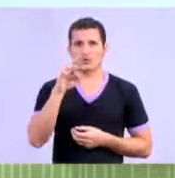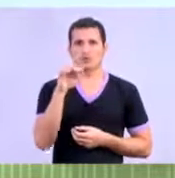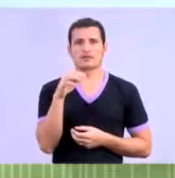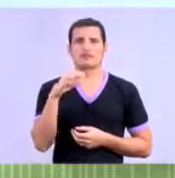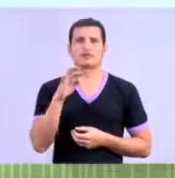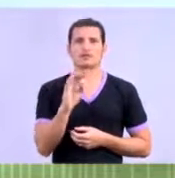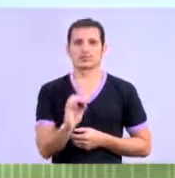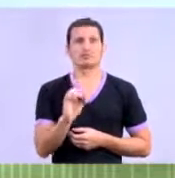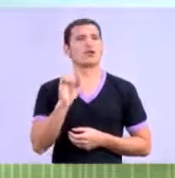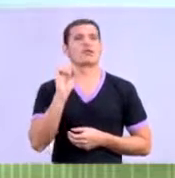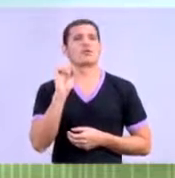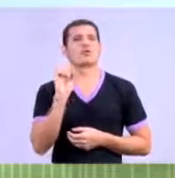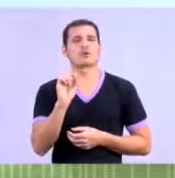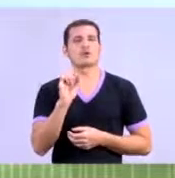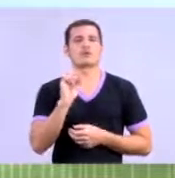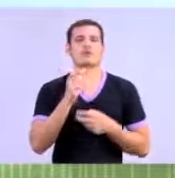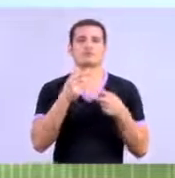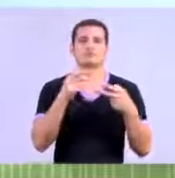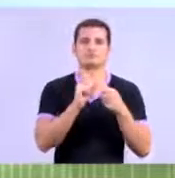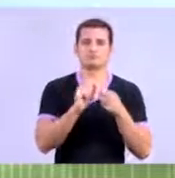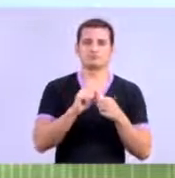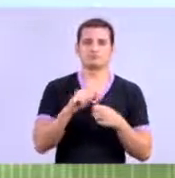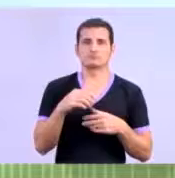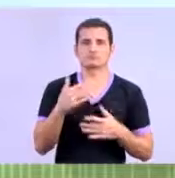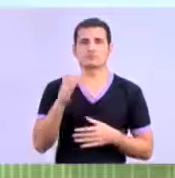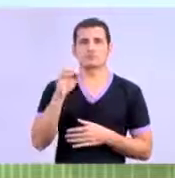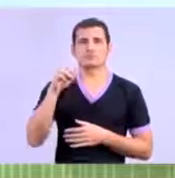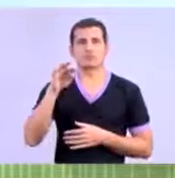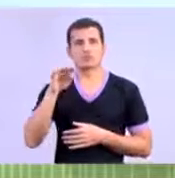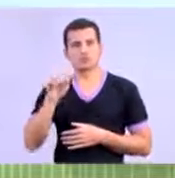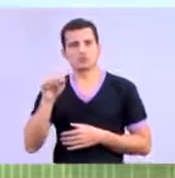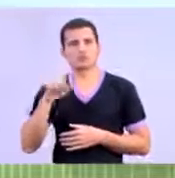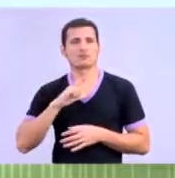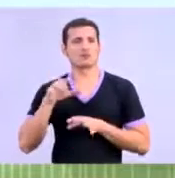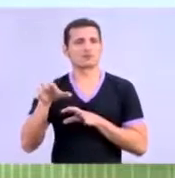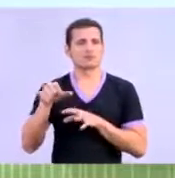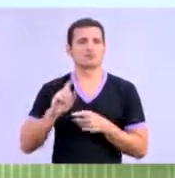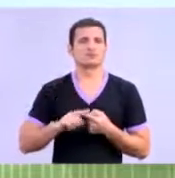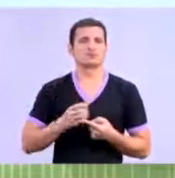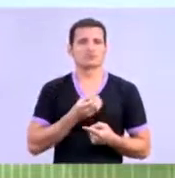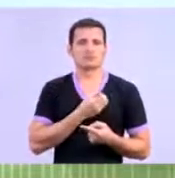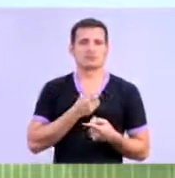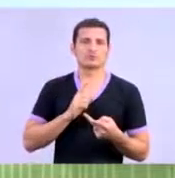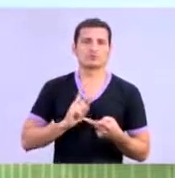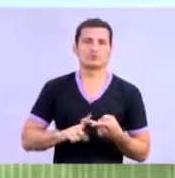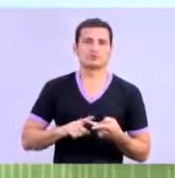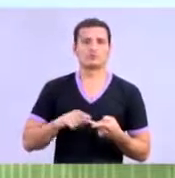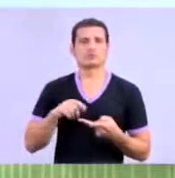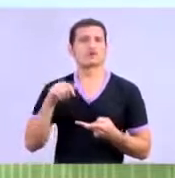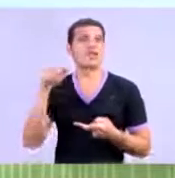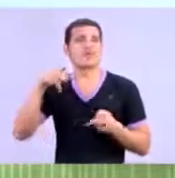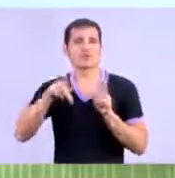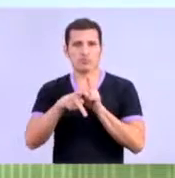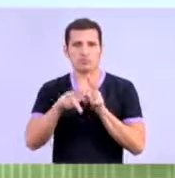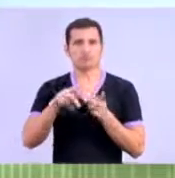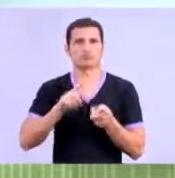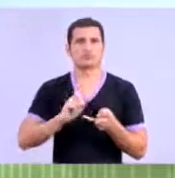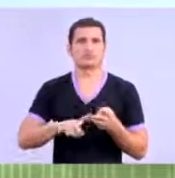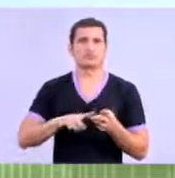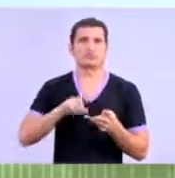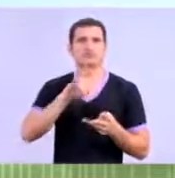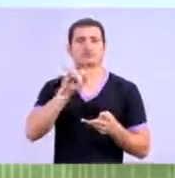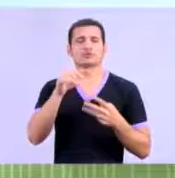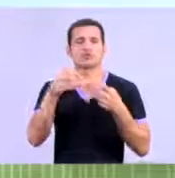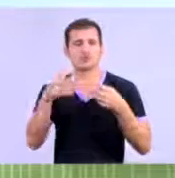o objeto faz. Então, a conta corrente tem suas características. Quais são as características de conta corrente? O número, o titular da conta corrente, a data